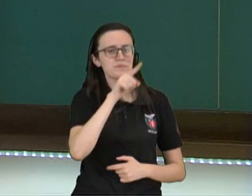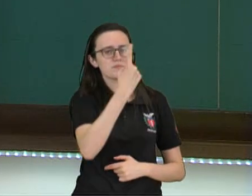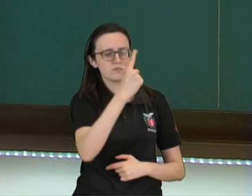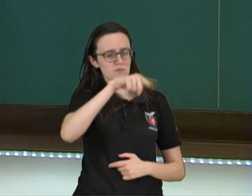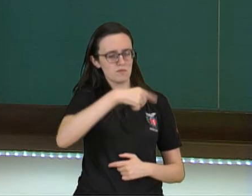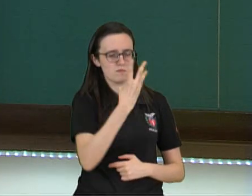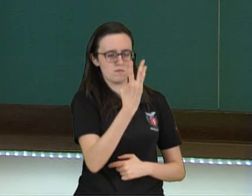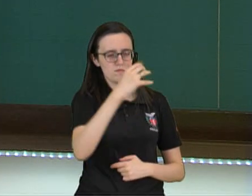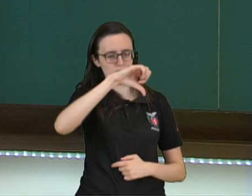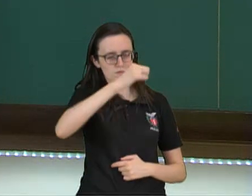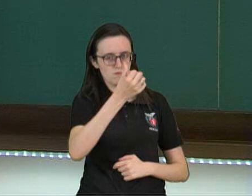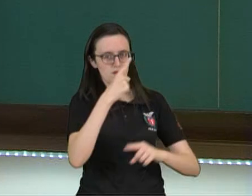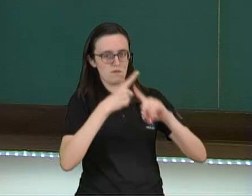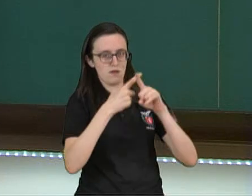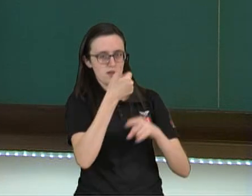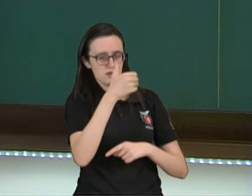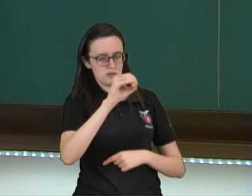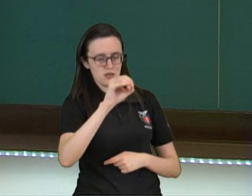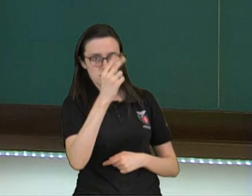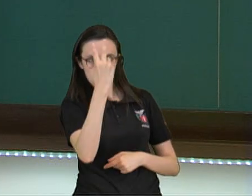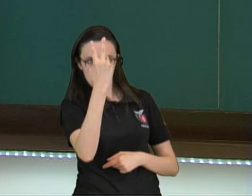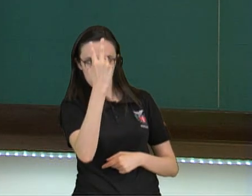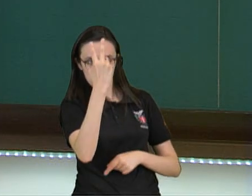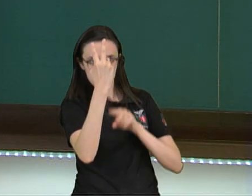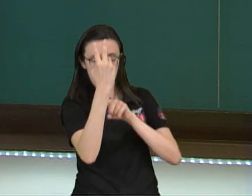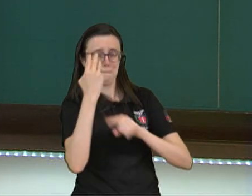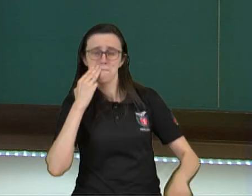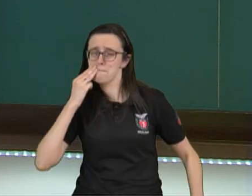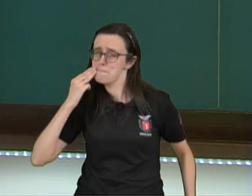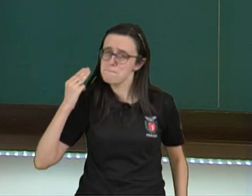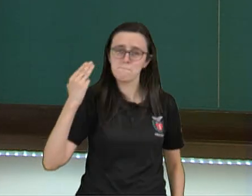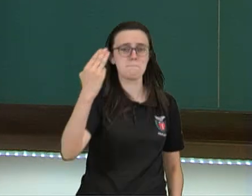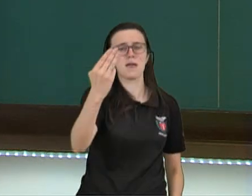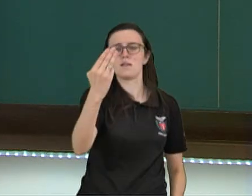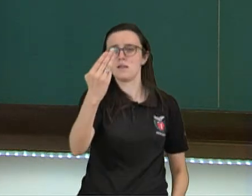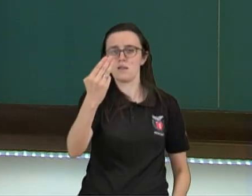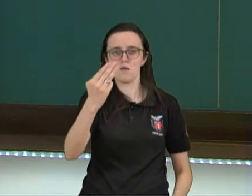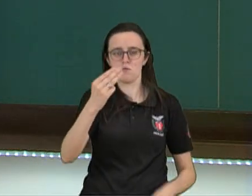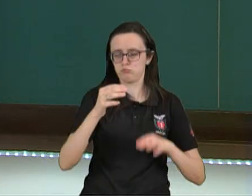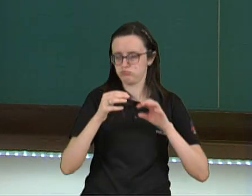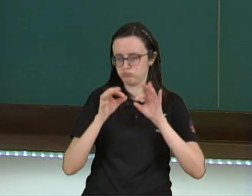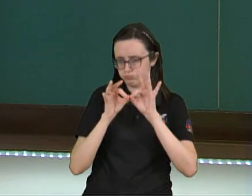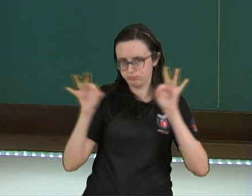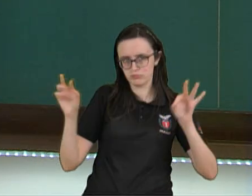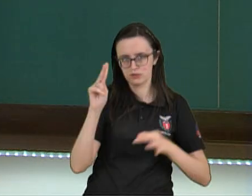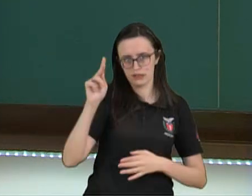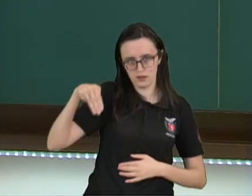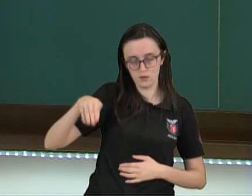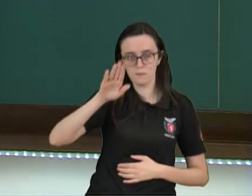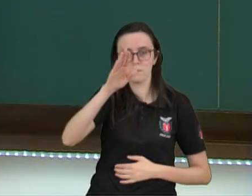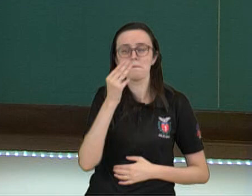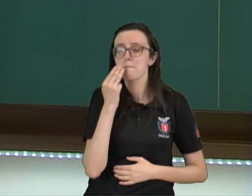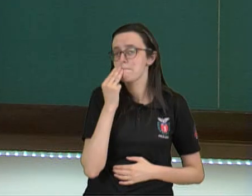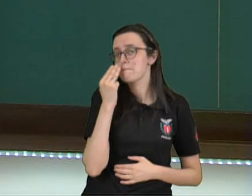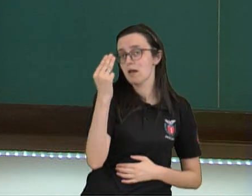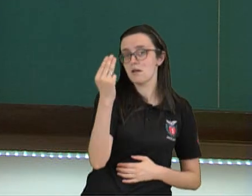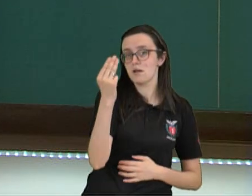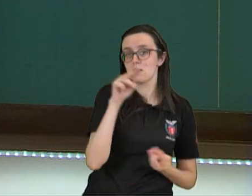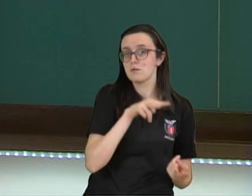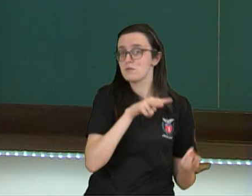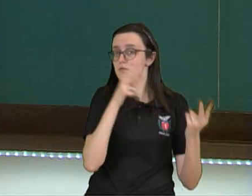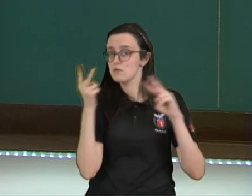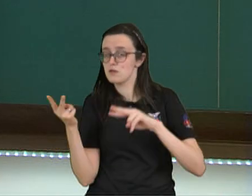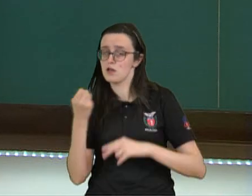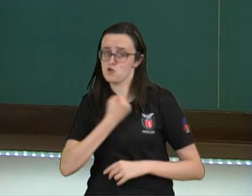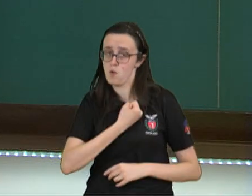1,496 vezes 10 a 2 milhões de quilômetros, tá bom? Então nós vamos pegar essa palavra milhões e transformar tudo